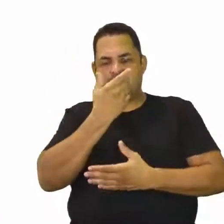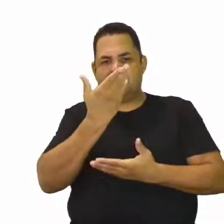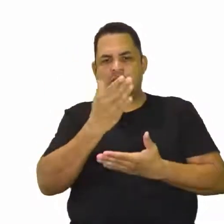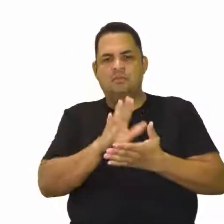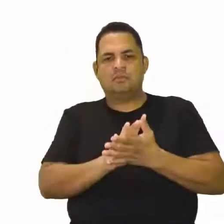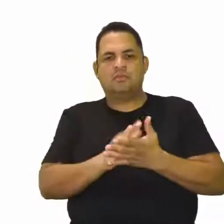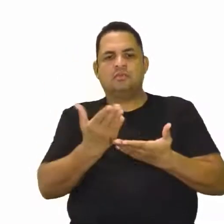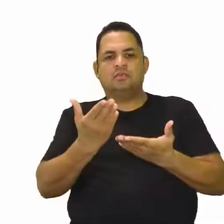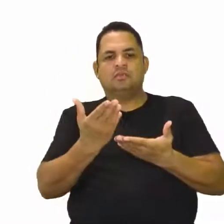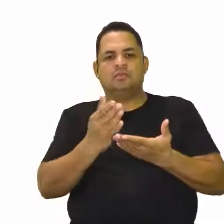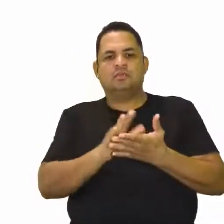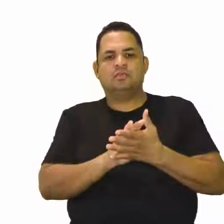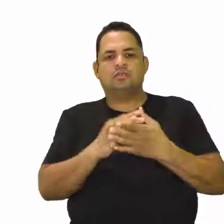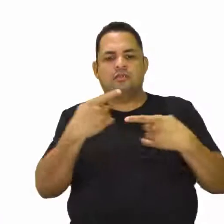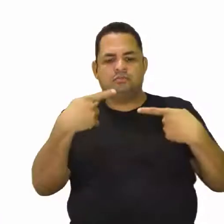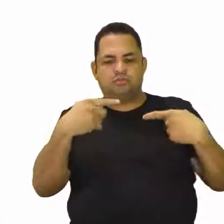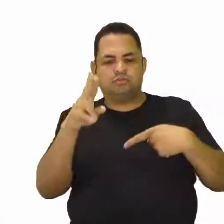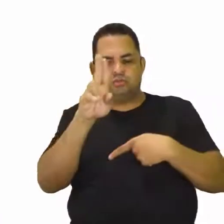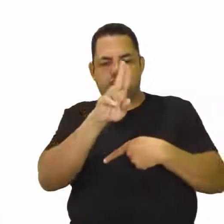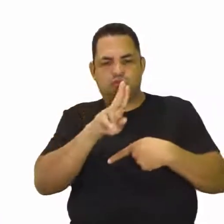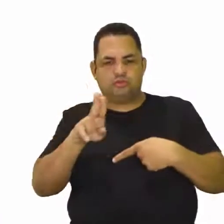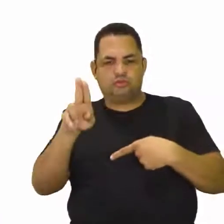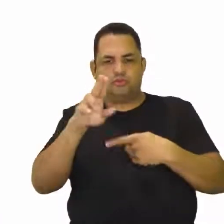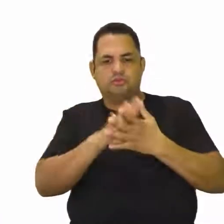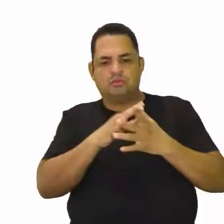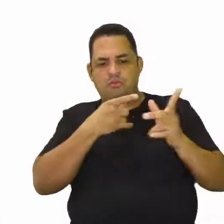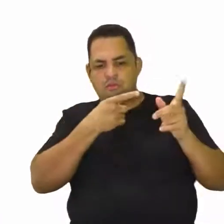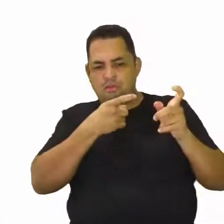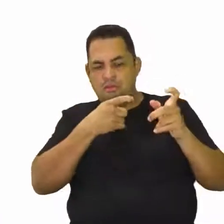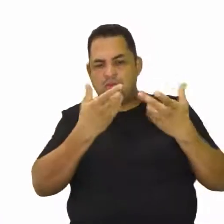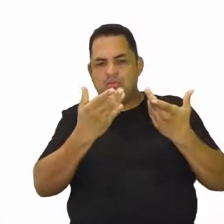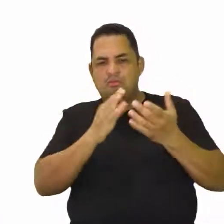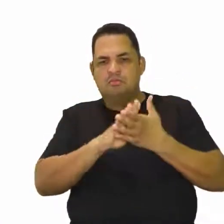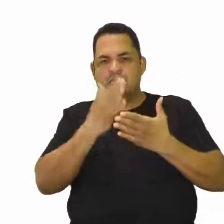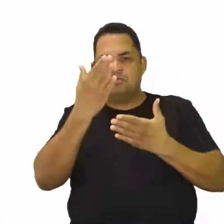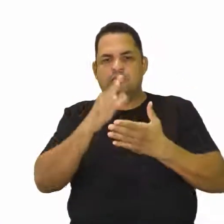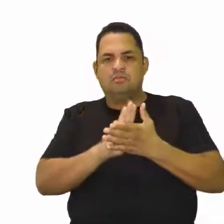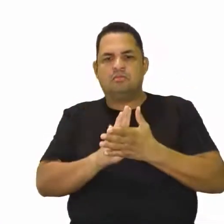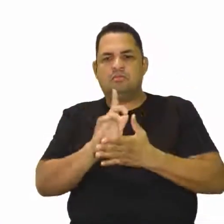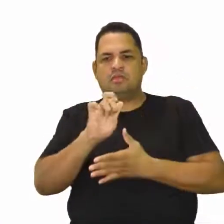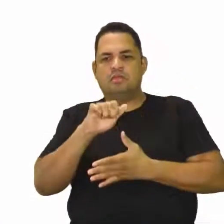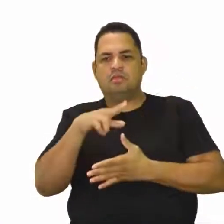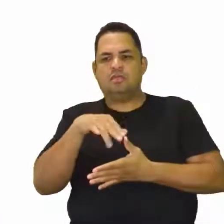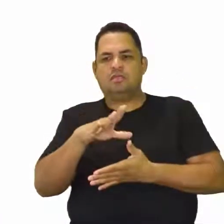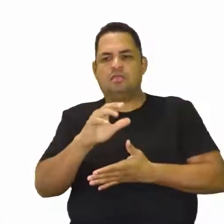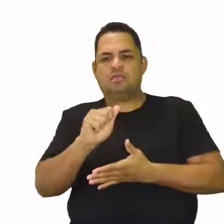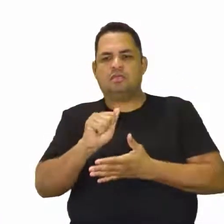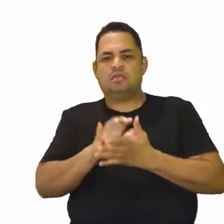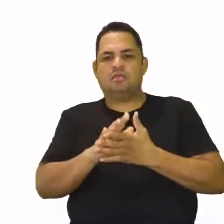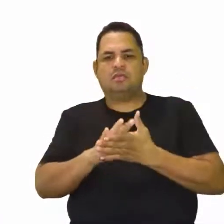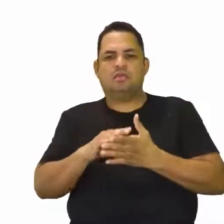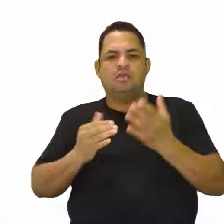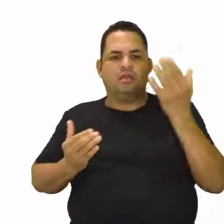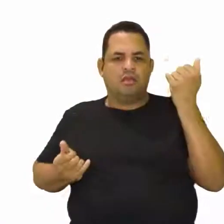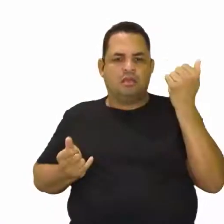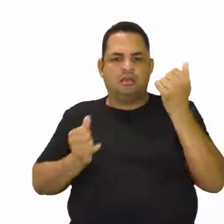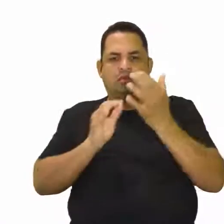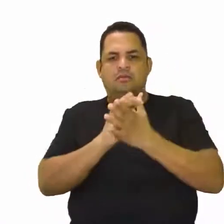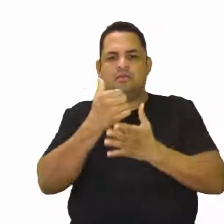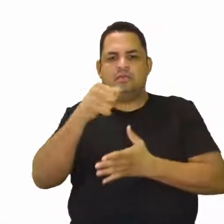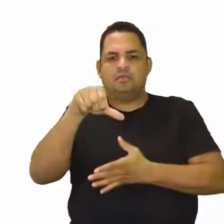seu arsenal aonde? Em Guernica, na Espanha, em